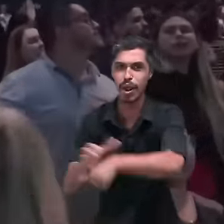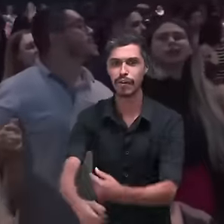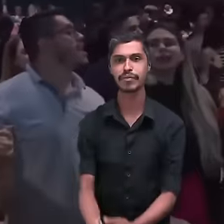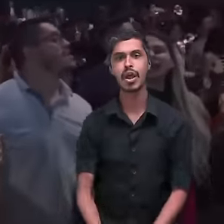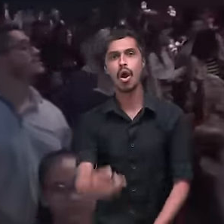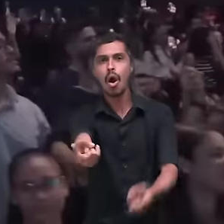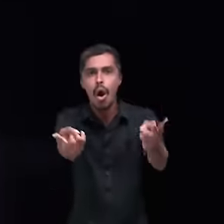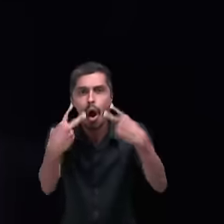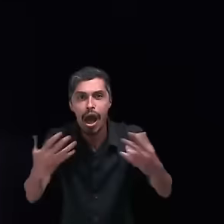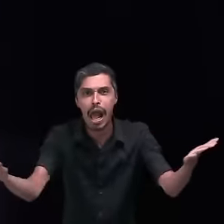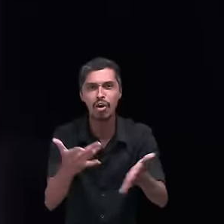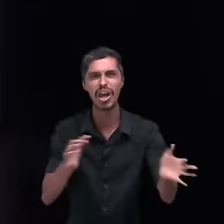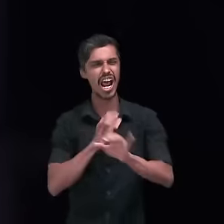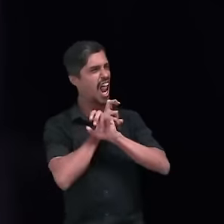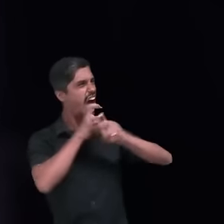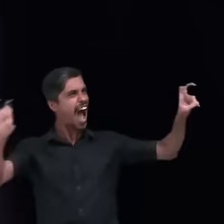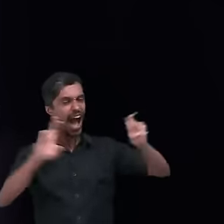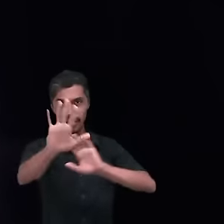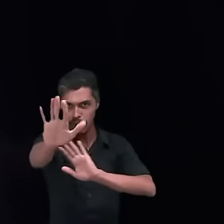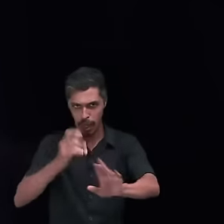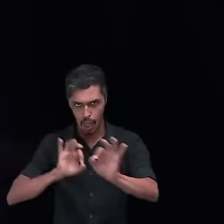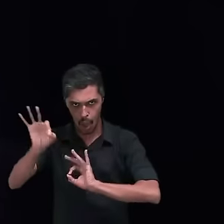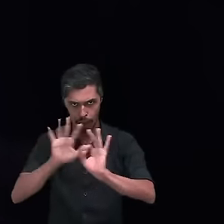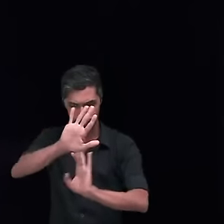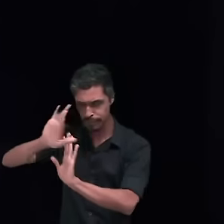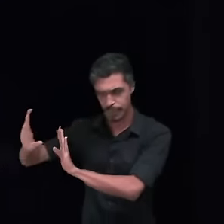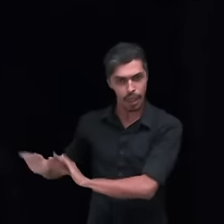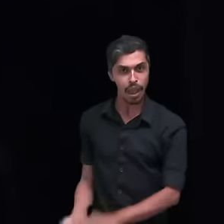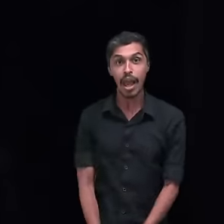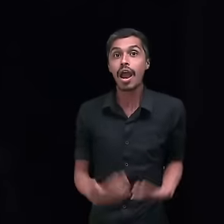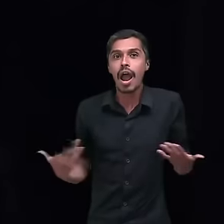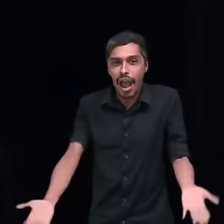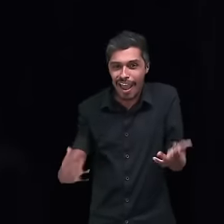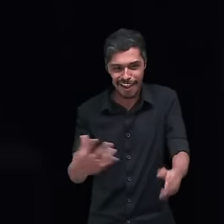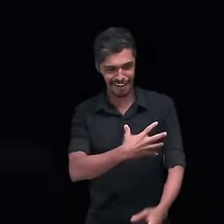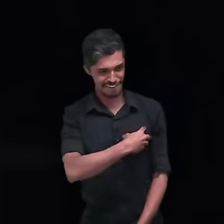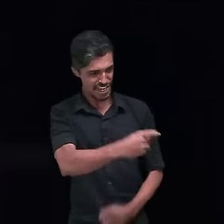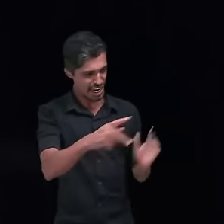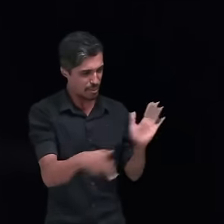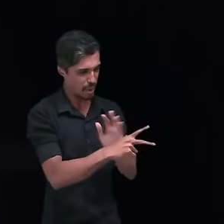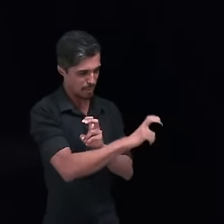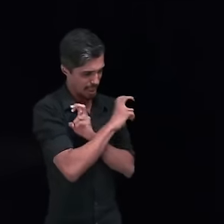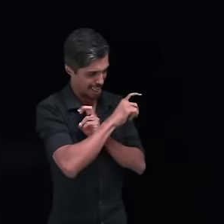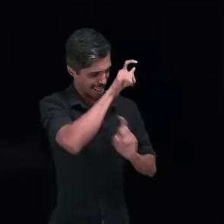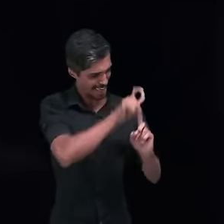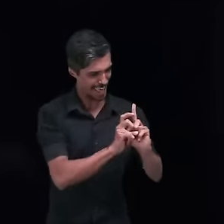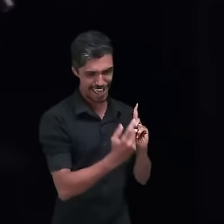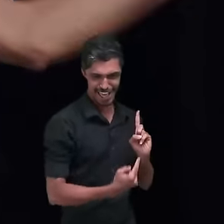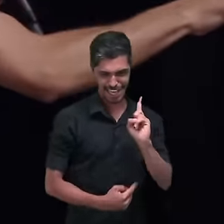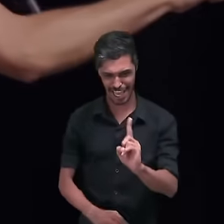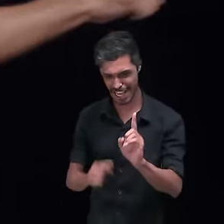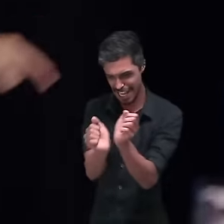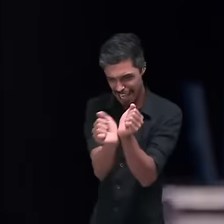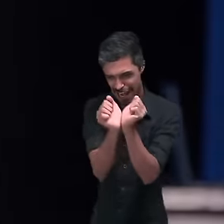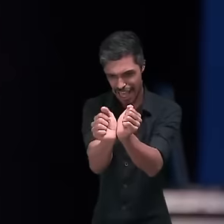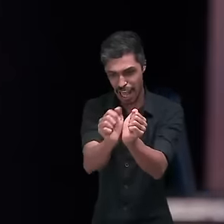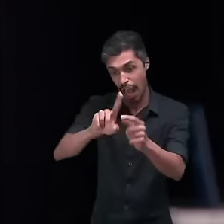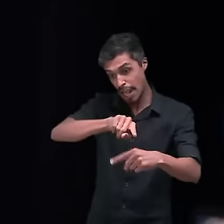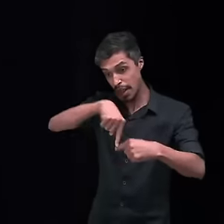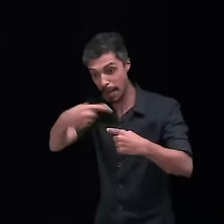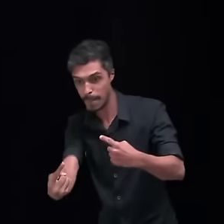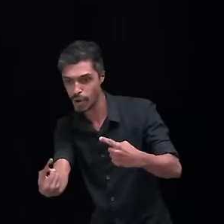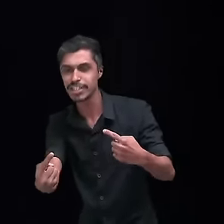para adorar, para gritar. Escuta bem: antes da filha de Faraó, Moisés era escravo. Depois de ela, era príncipe.